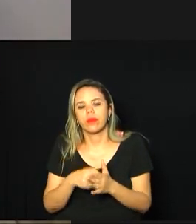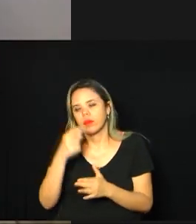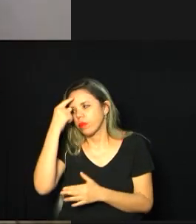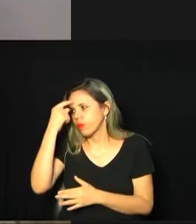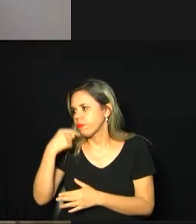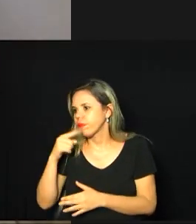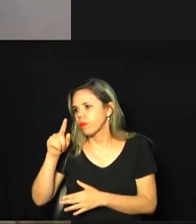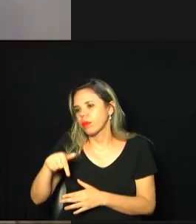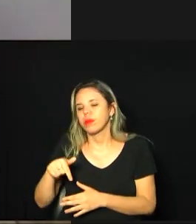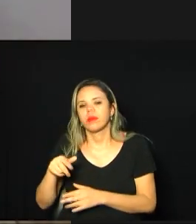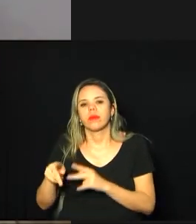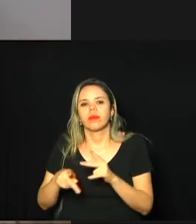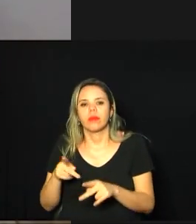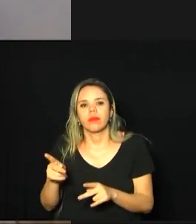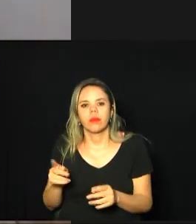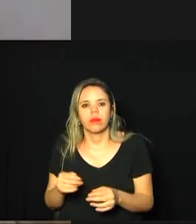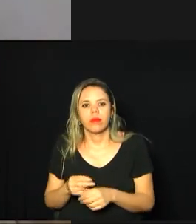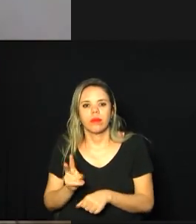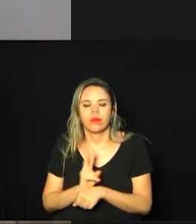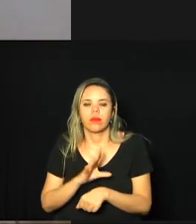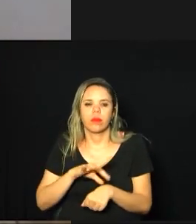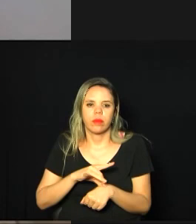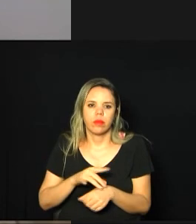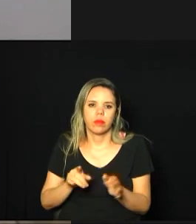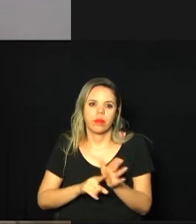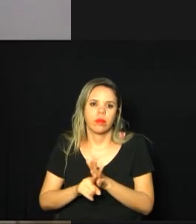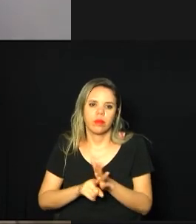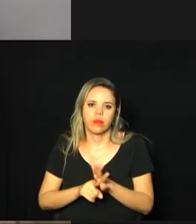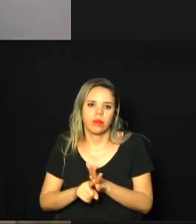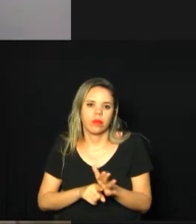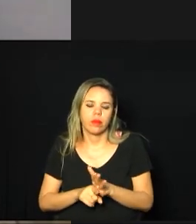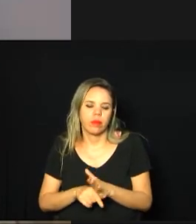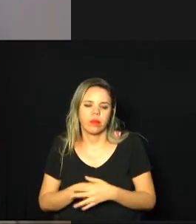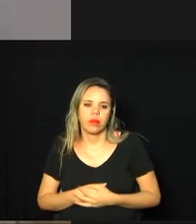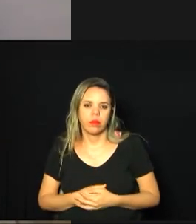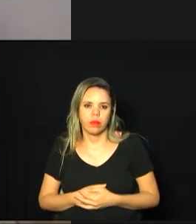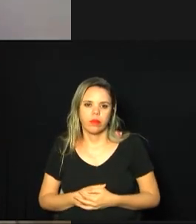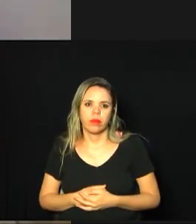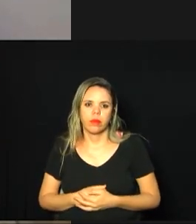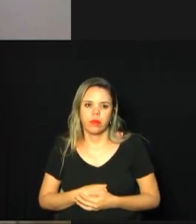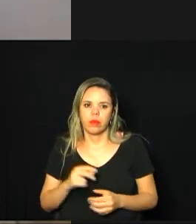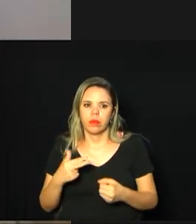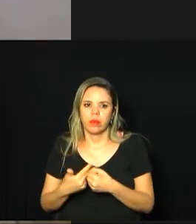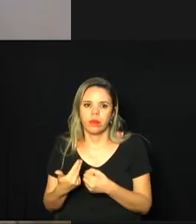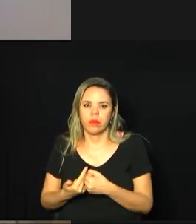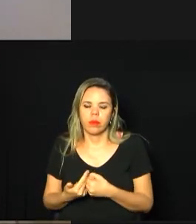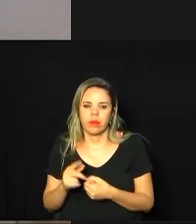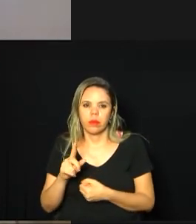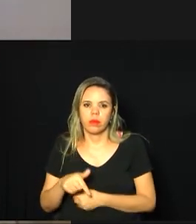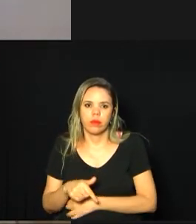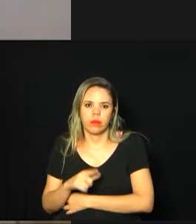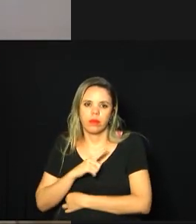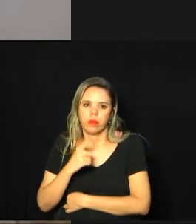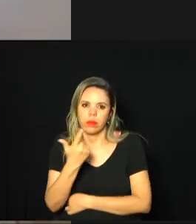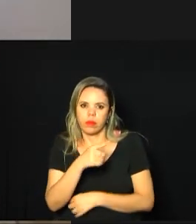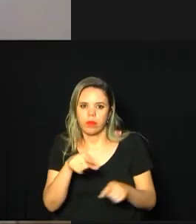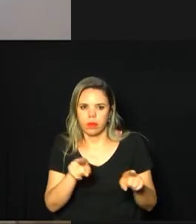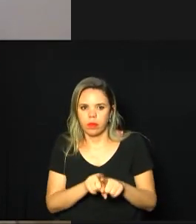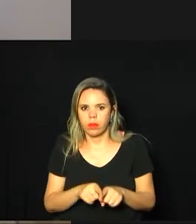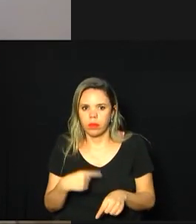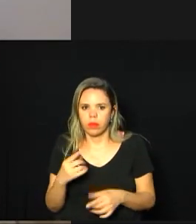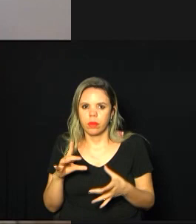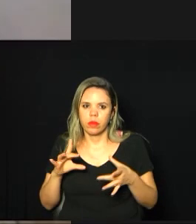que são fontes seguras de informação, né? O Blogs da Unicamp é um deles, assim, mas existem outros também que são